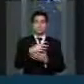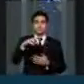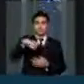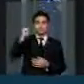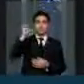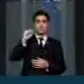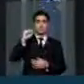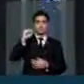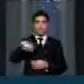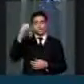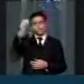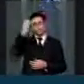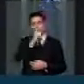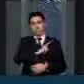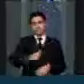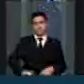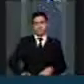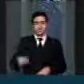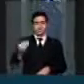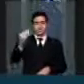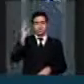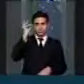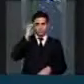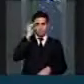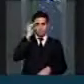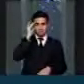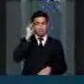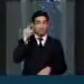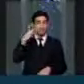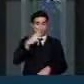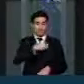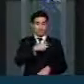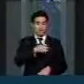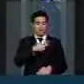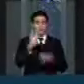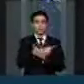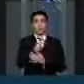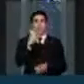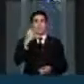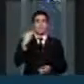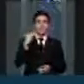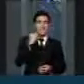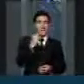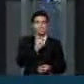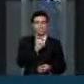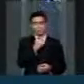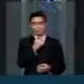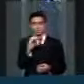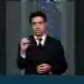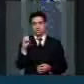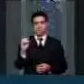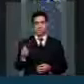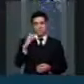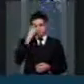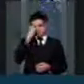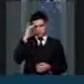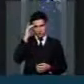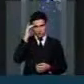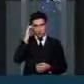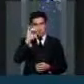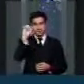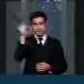governo Dilma Rousseff. Na Bahia, o apagão atingiu 1 milhão e 800 mil pessoas. Em